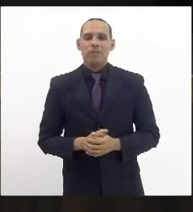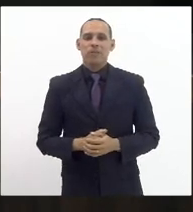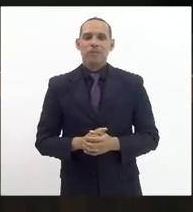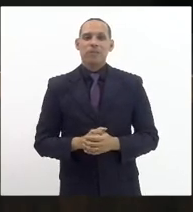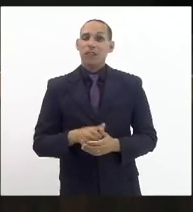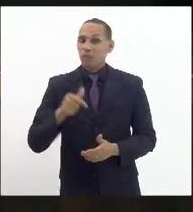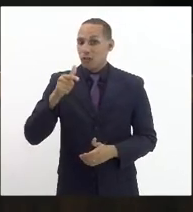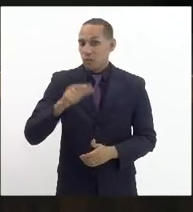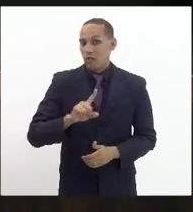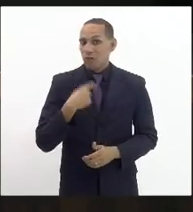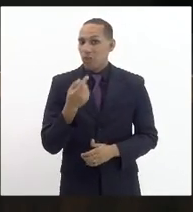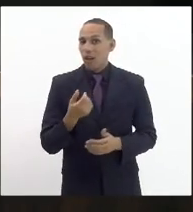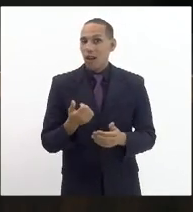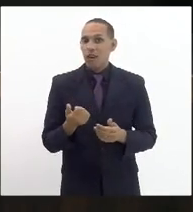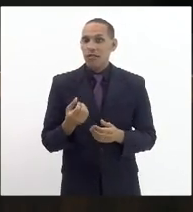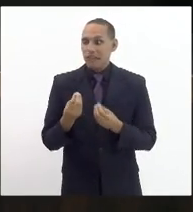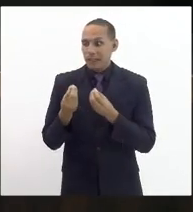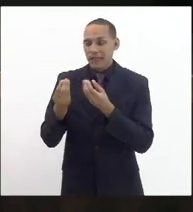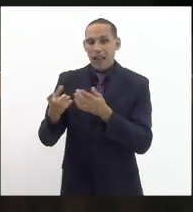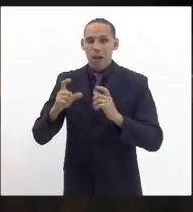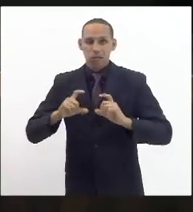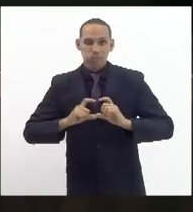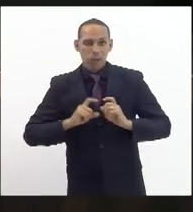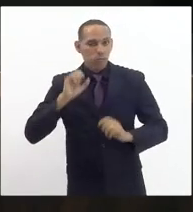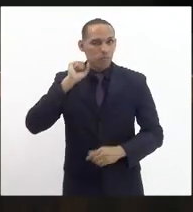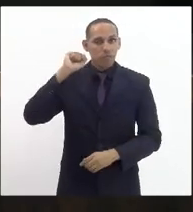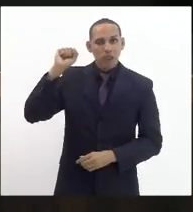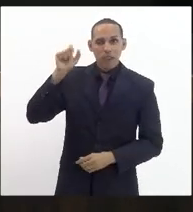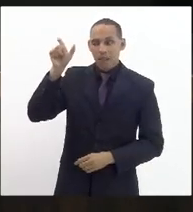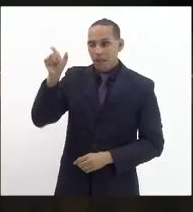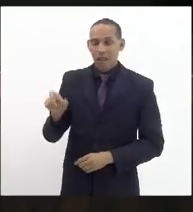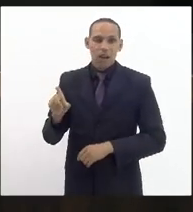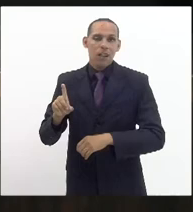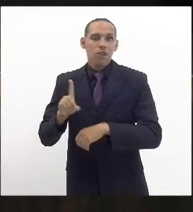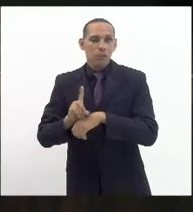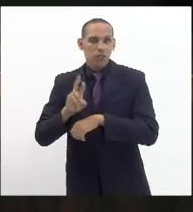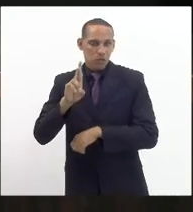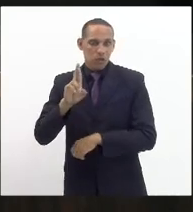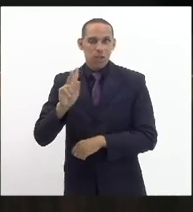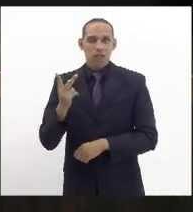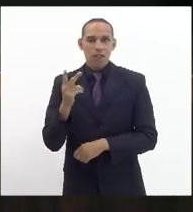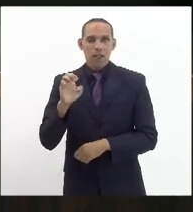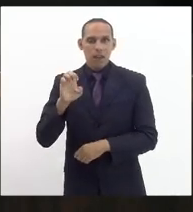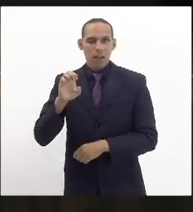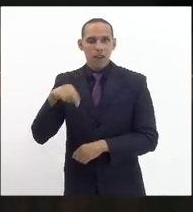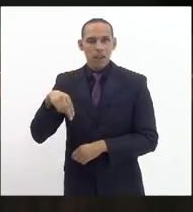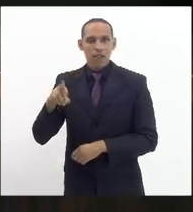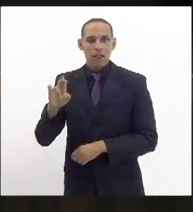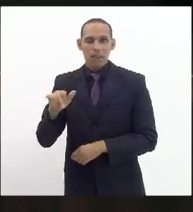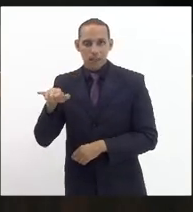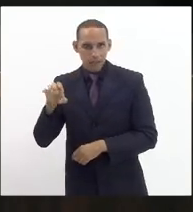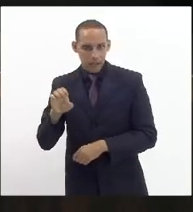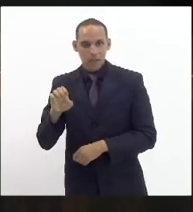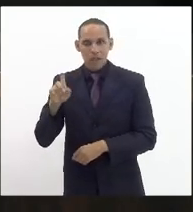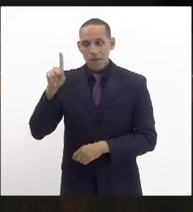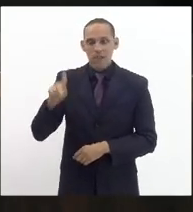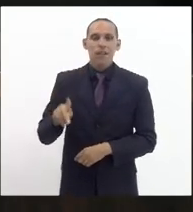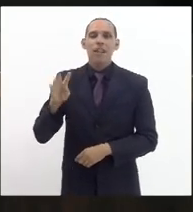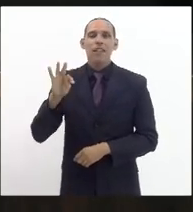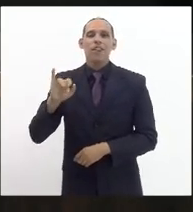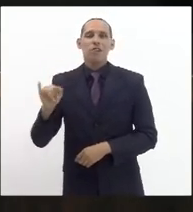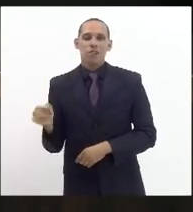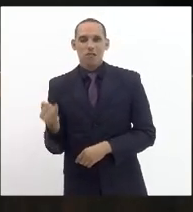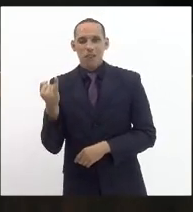De novo, nós vamos estar oferecendo uma medalha Tiradentes ao doutor Henrique Figueiras, presidente do TJ.